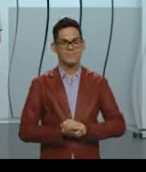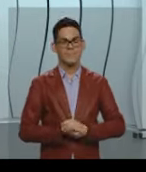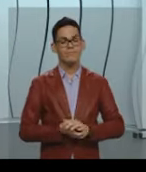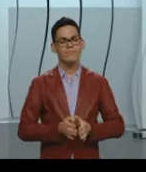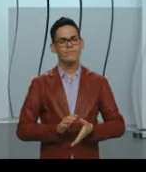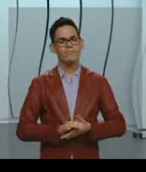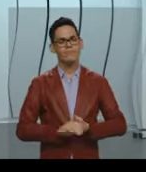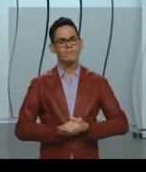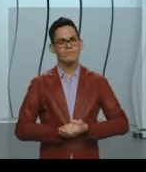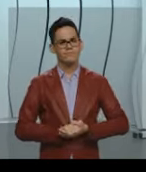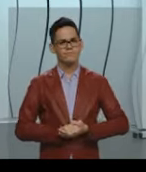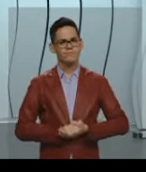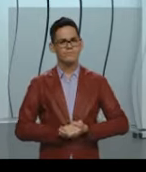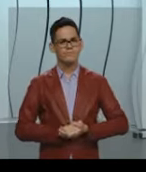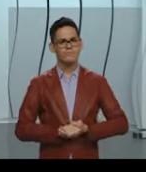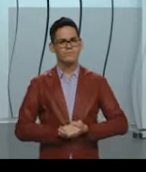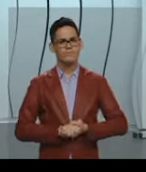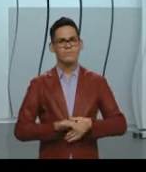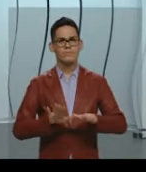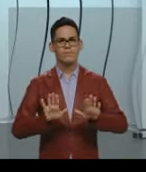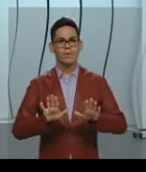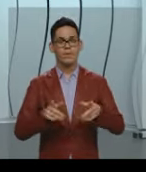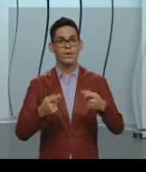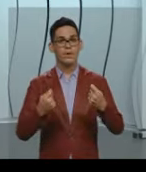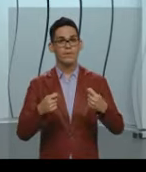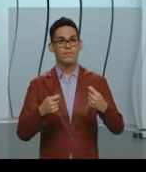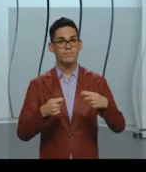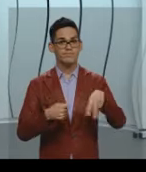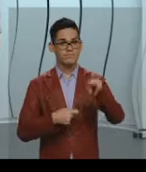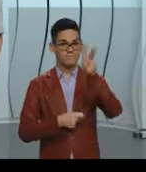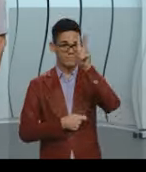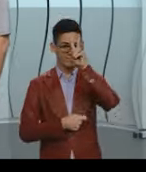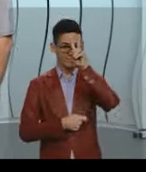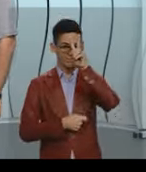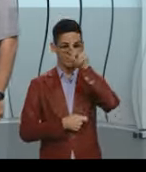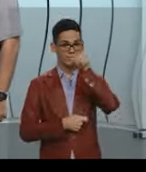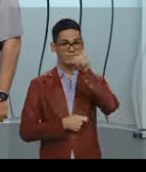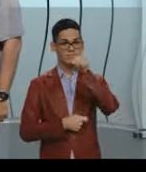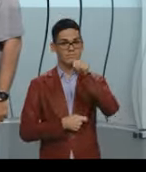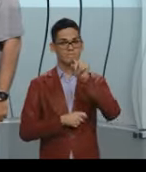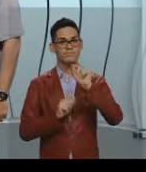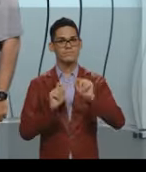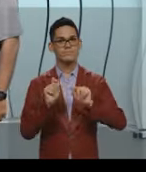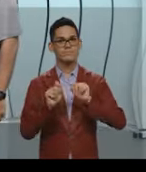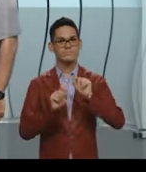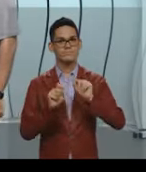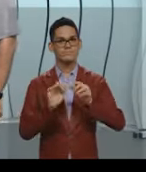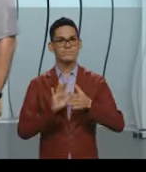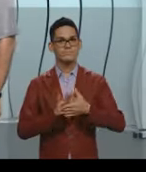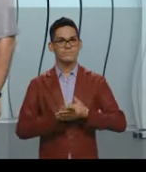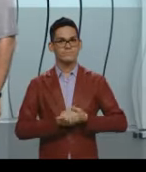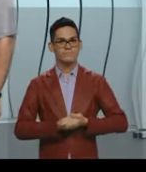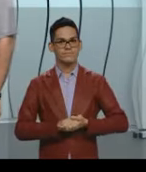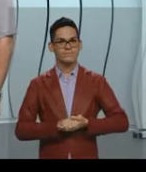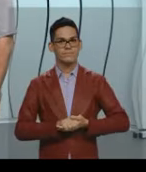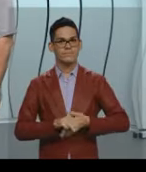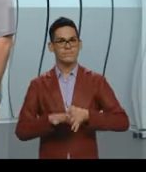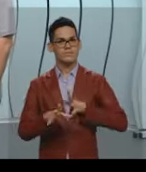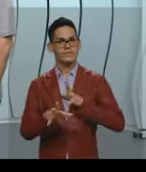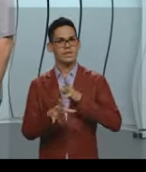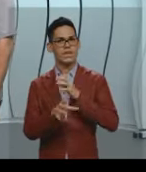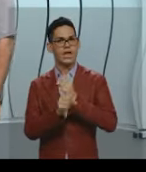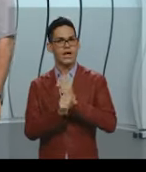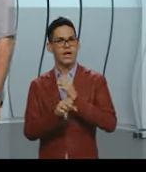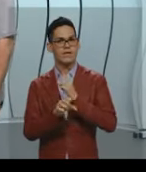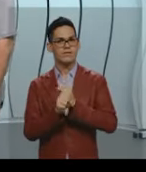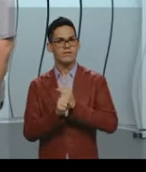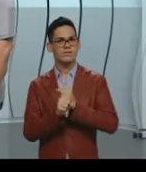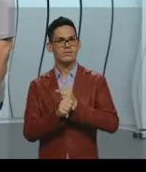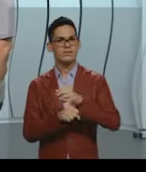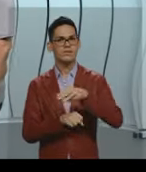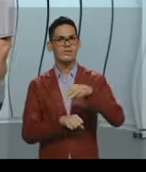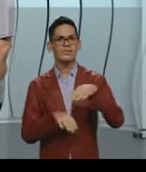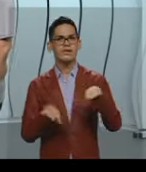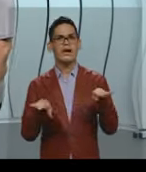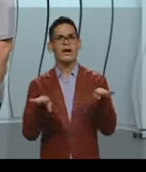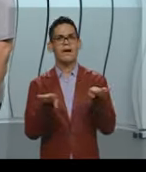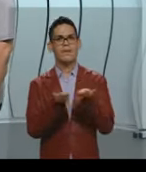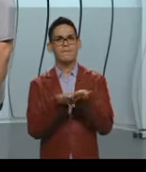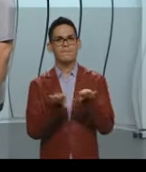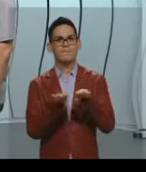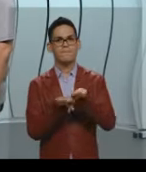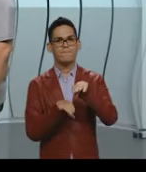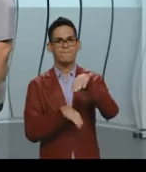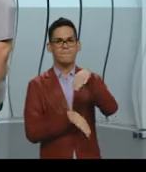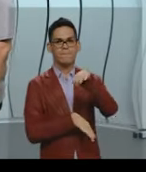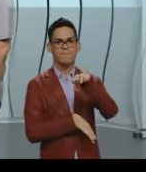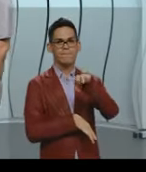Agora, tem que lembrar o seguinte: quando a gente vai fazer o cálculo da média, a gente tem que somar valores, mas